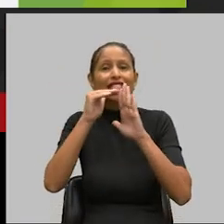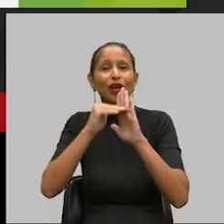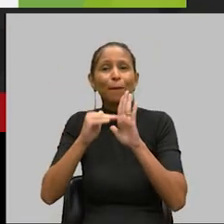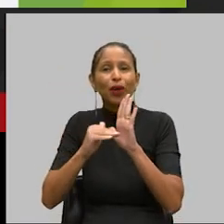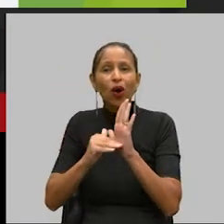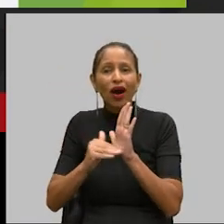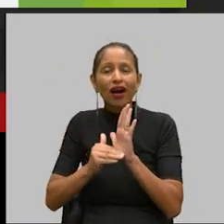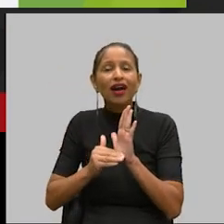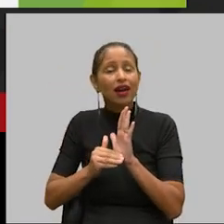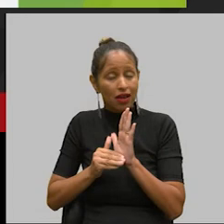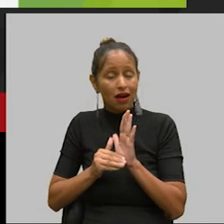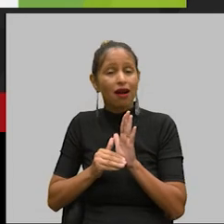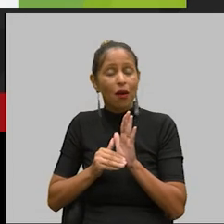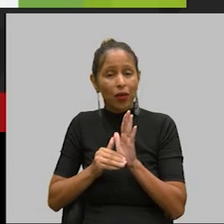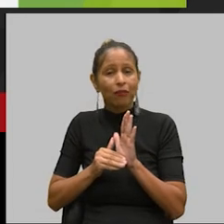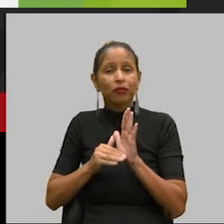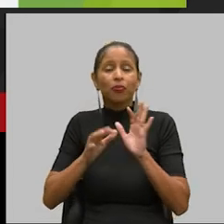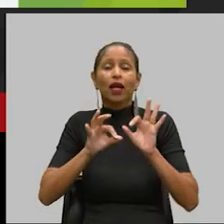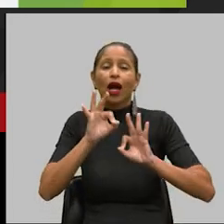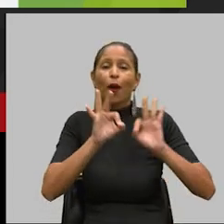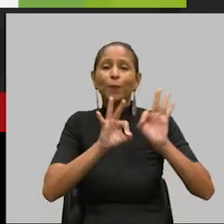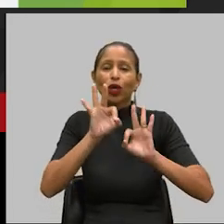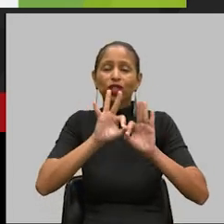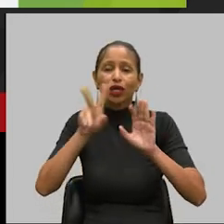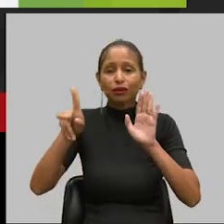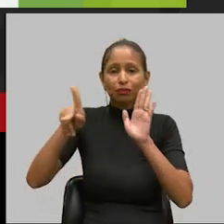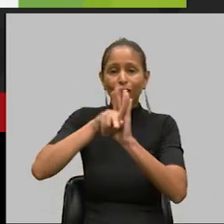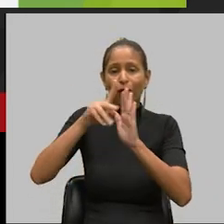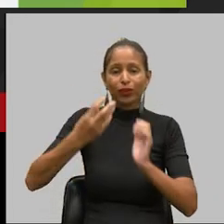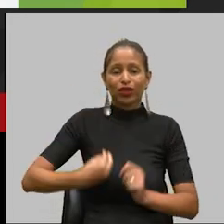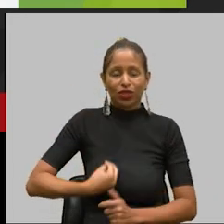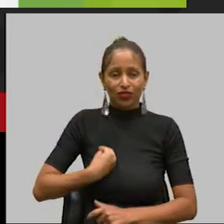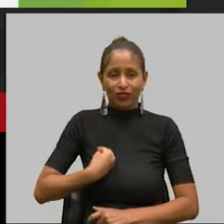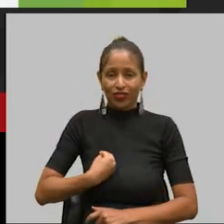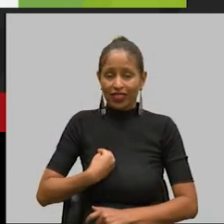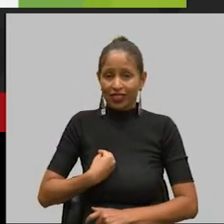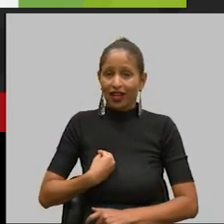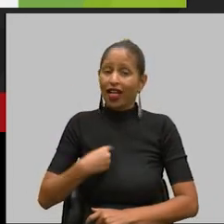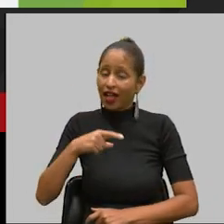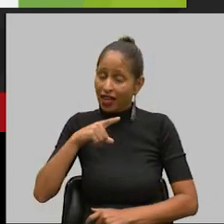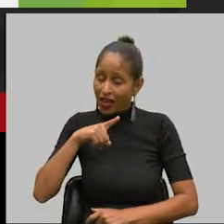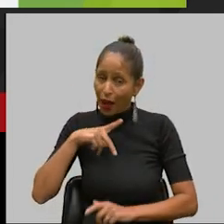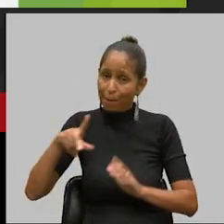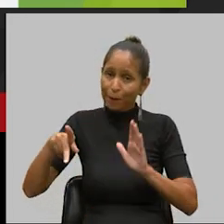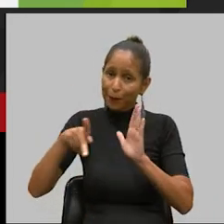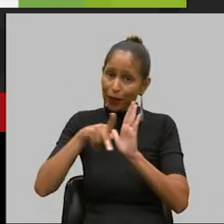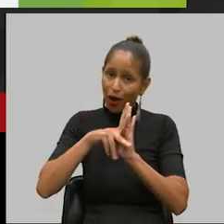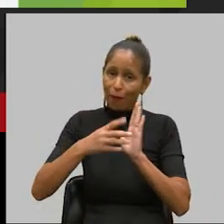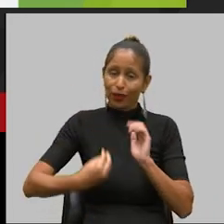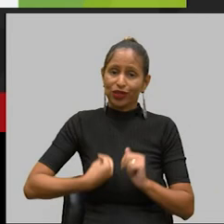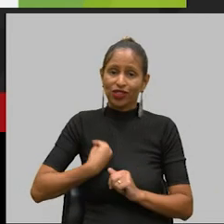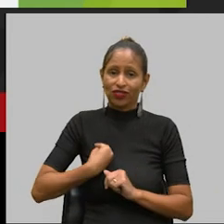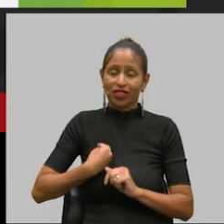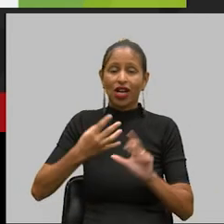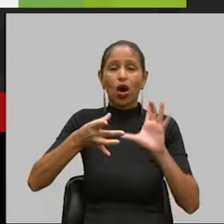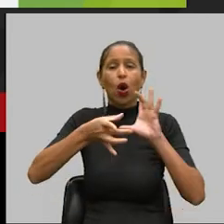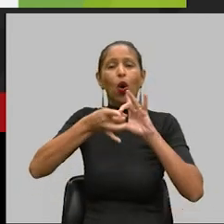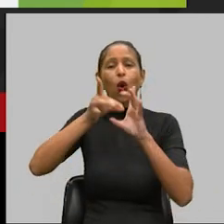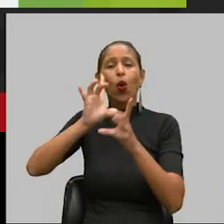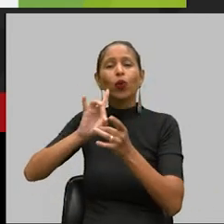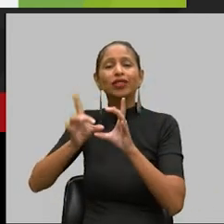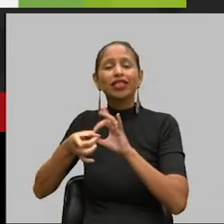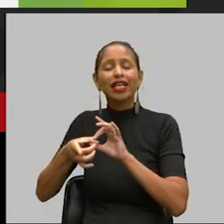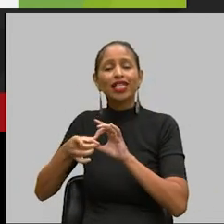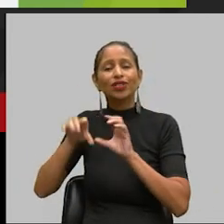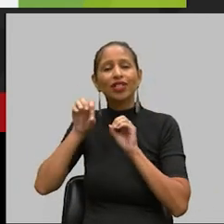é um programa é um projeto de vida ele é um projeto de vida e ele tá no contexto da Educação do